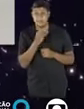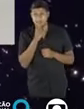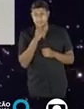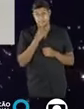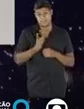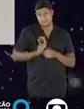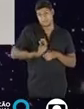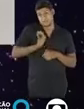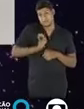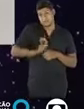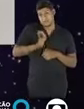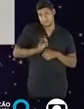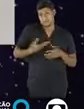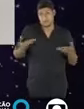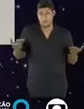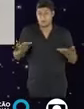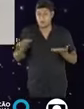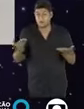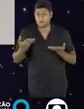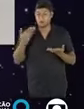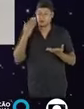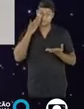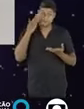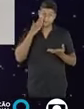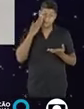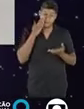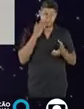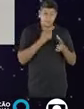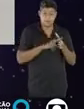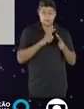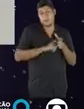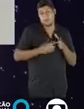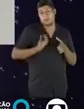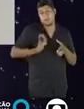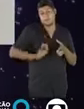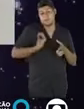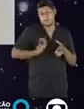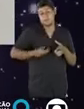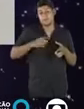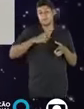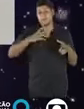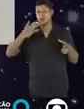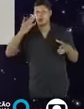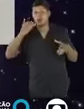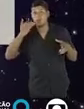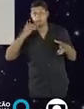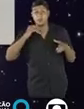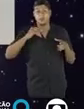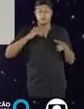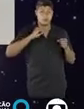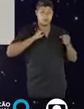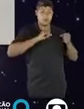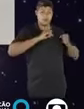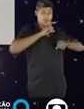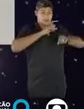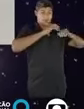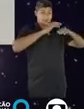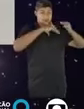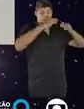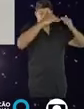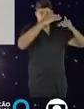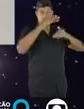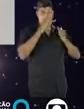gente viver hoje nesse paradoxo muito louco que a gente está vivendo de termos comida produzida